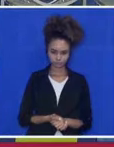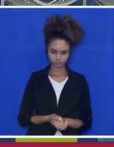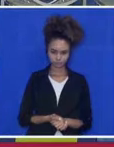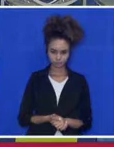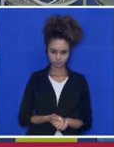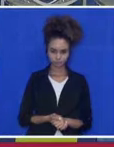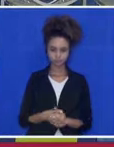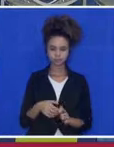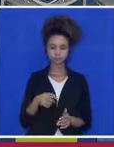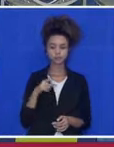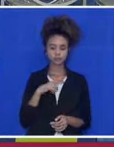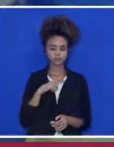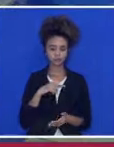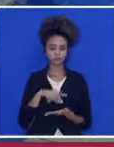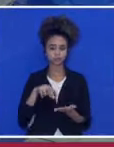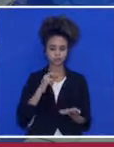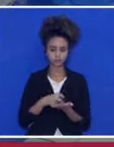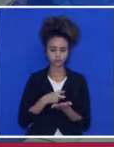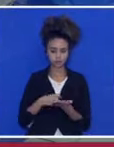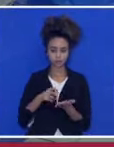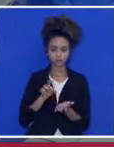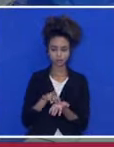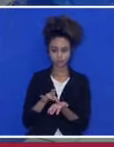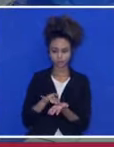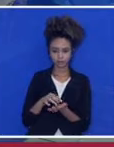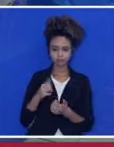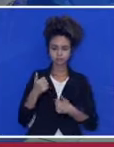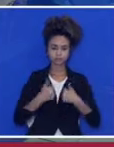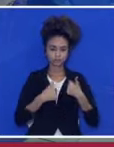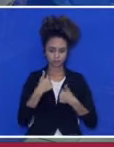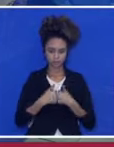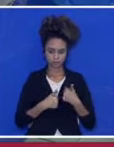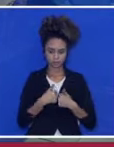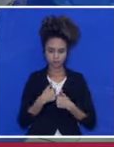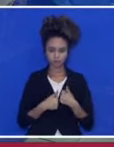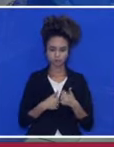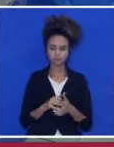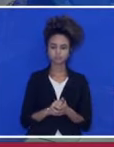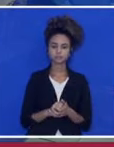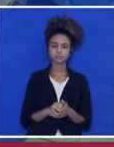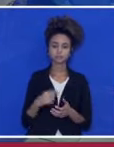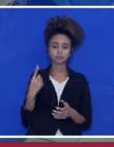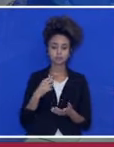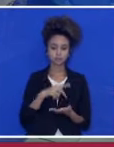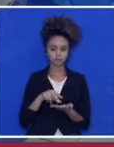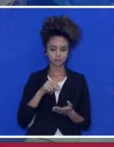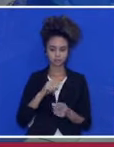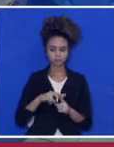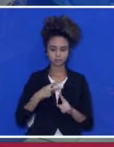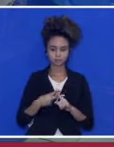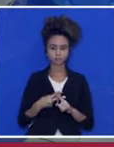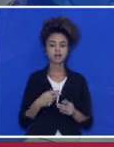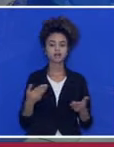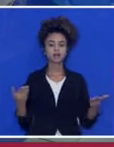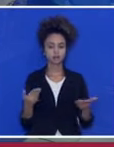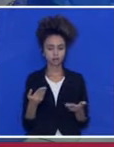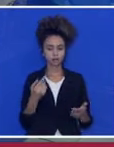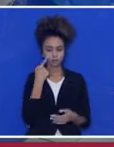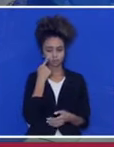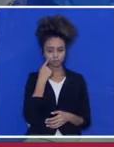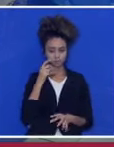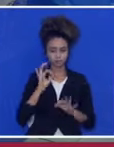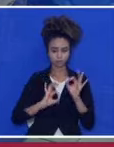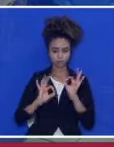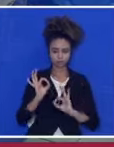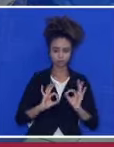Já realizamos os sorteios da Quina, da Lotofácil, da Time Mania, o primeiro sorteio da dupla cena, e agora você acompanhando os